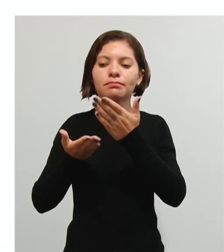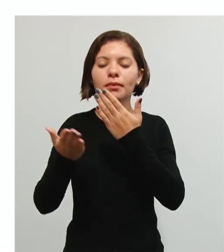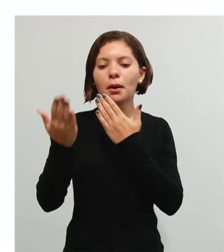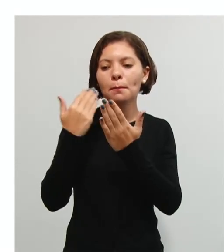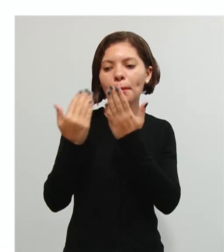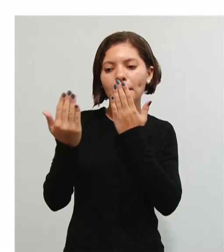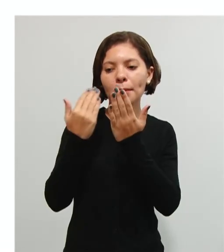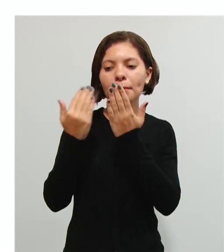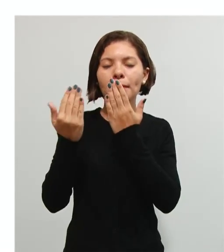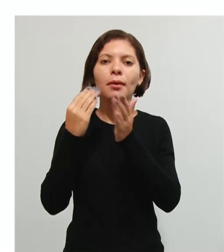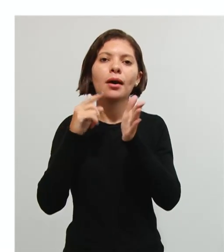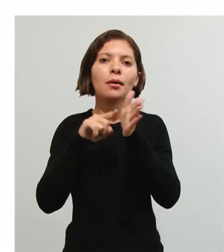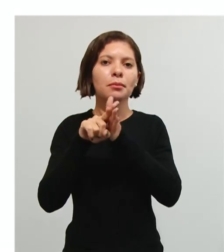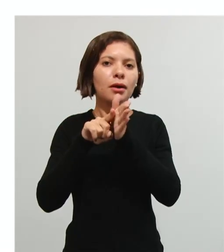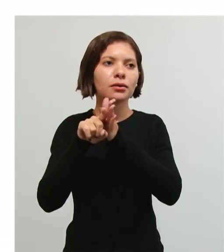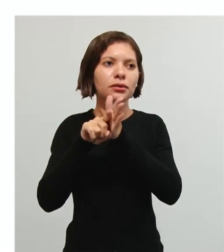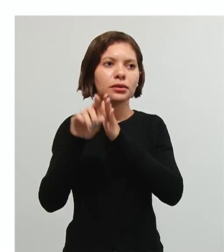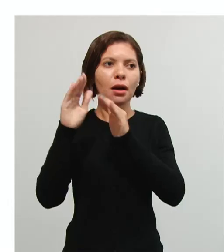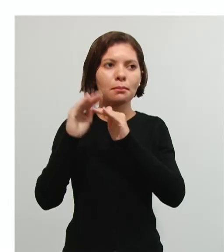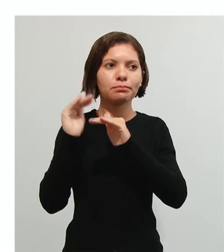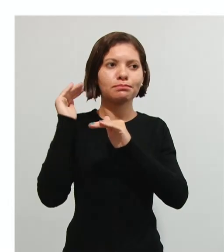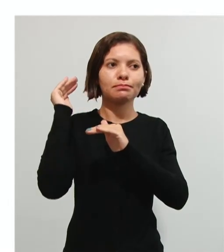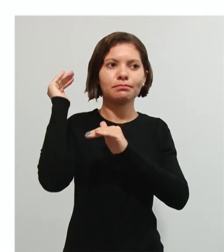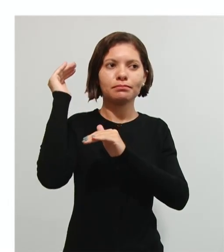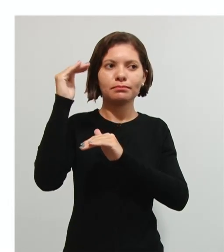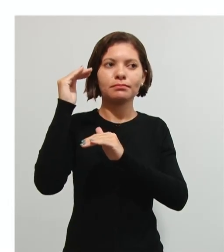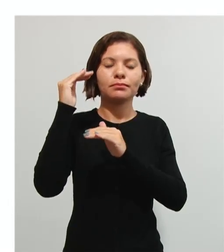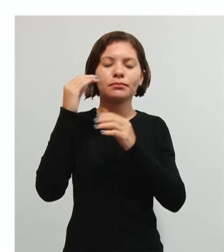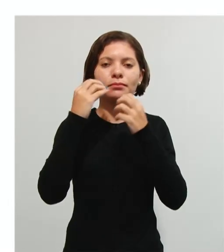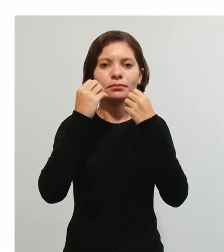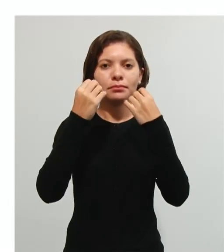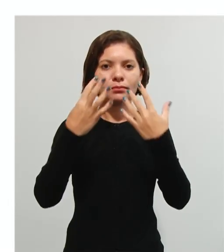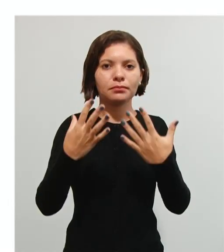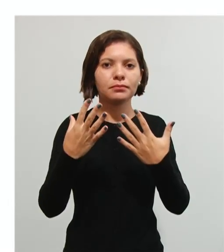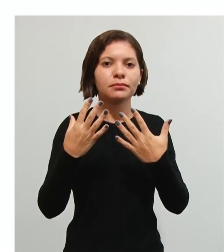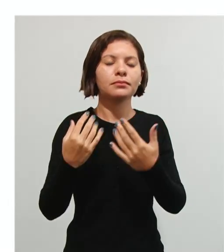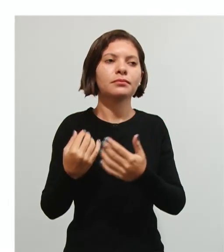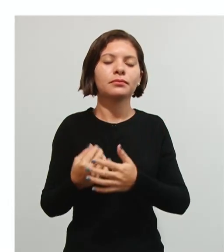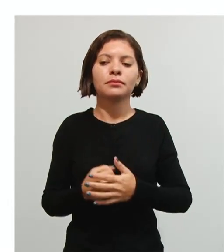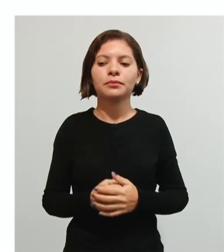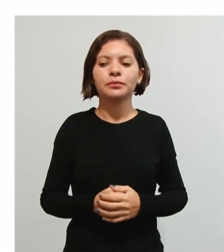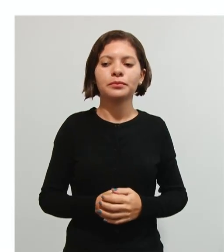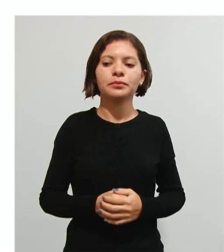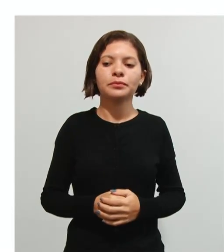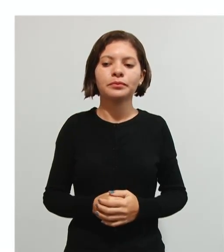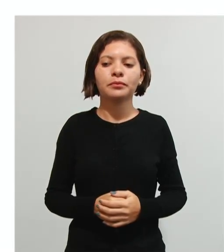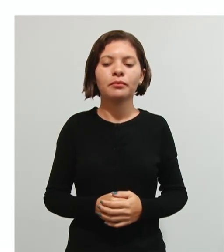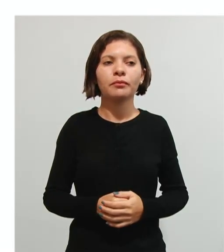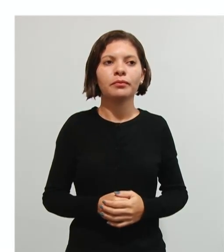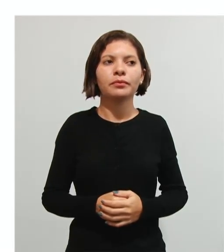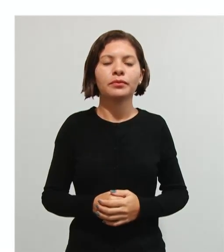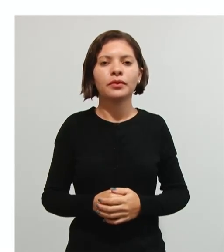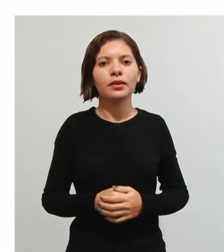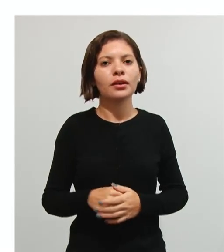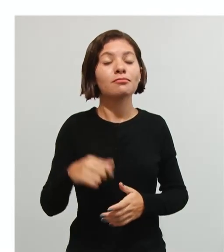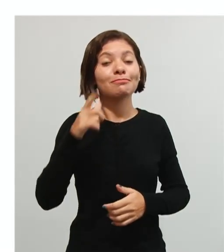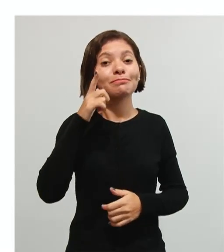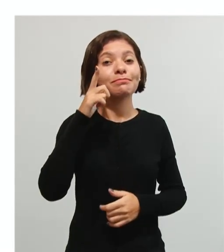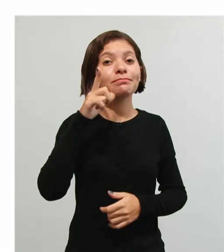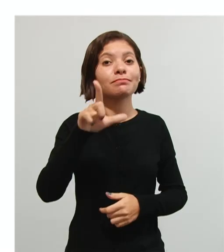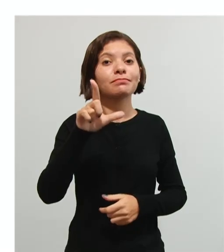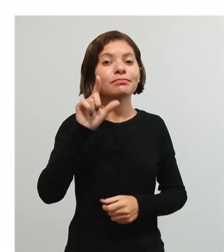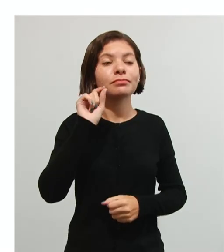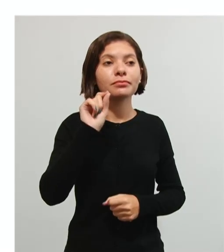num nível a mais alto daquele que já tem acontecido, né, para que você chegue a